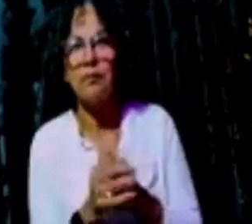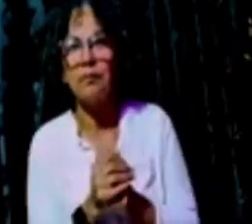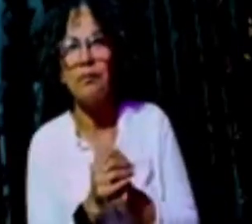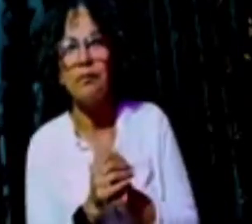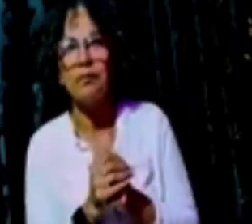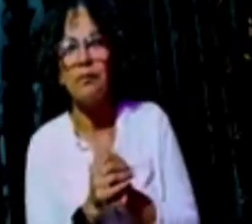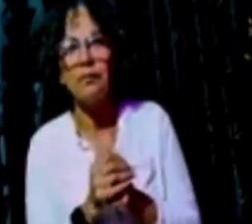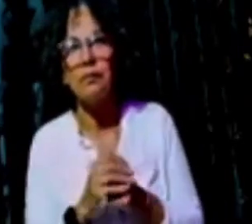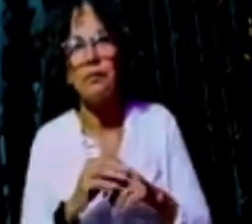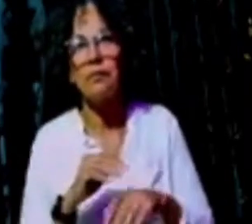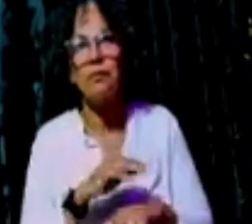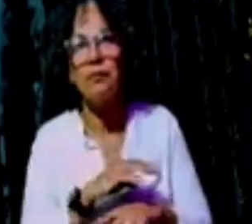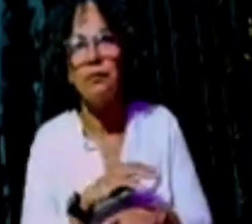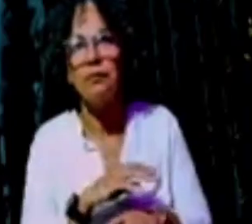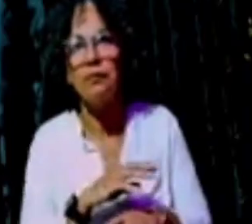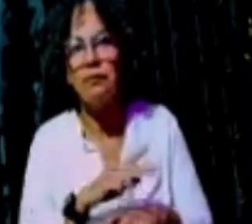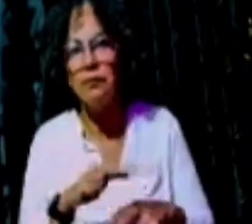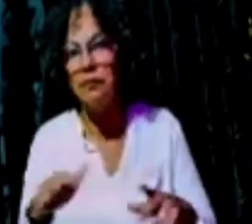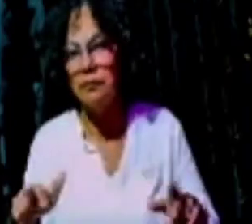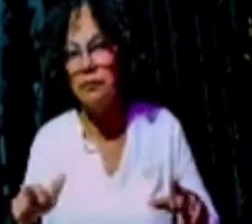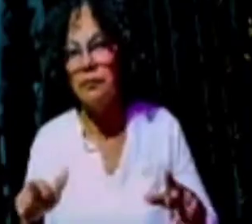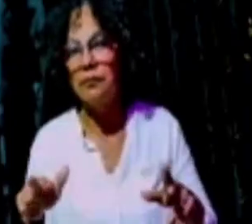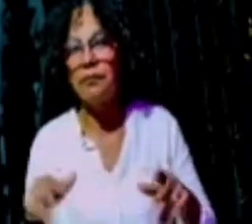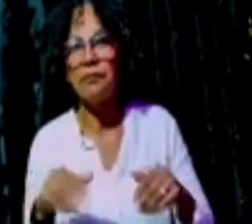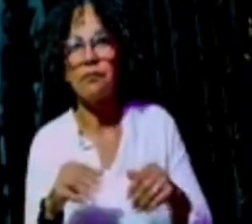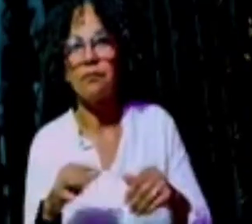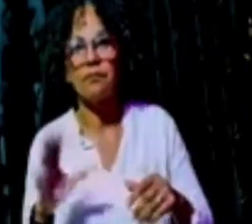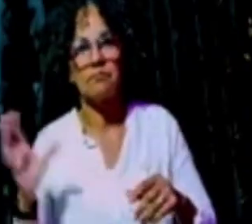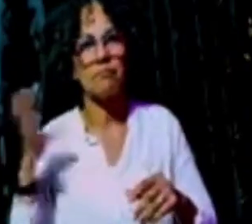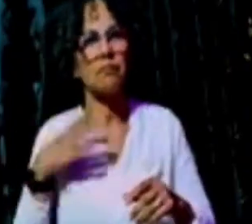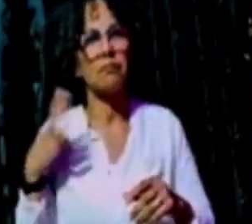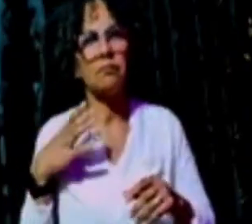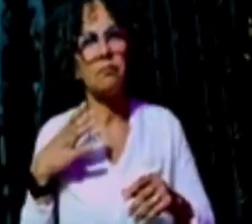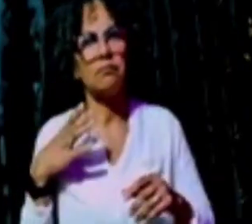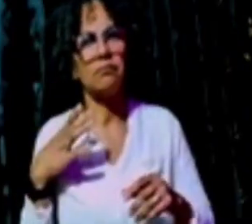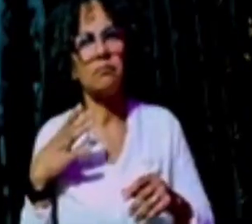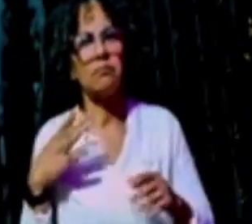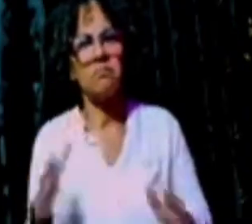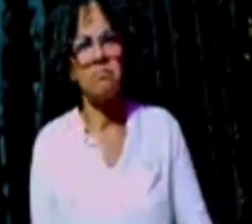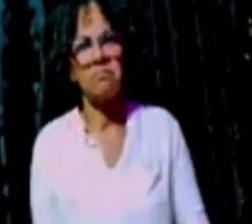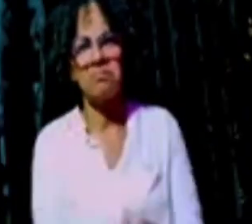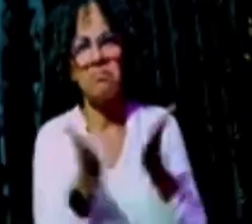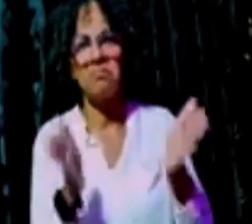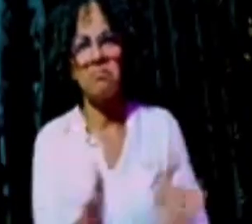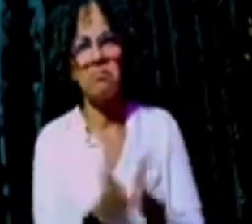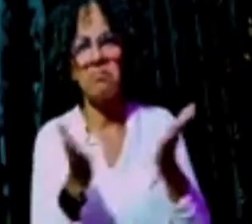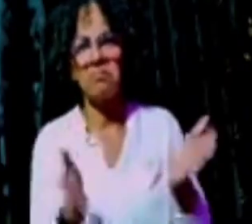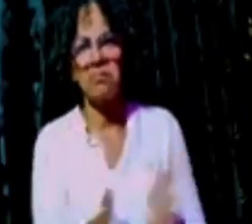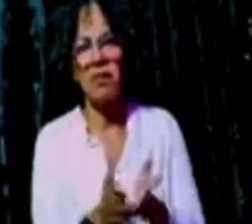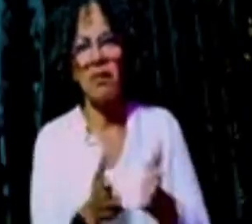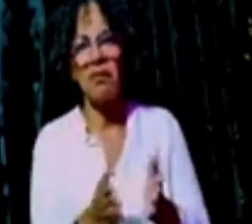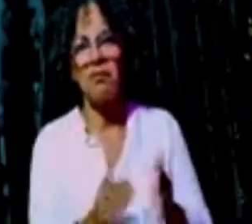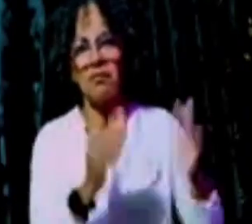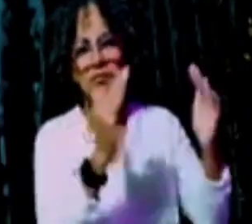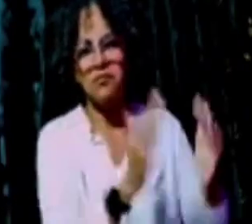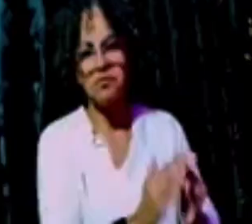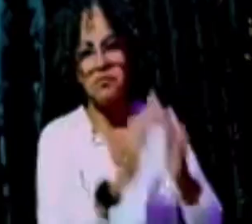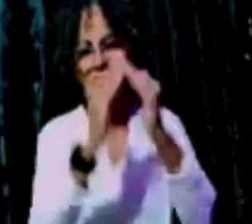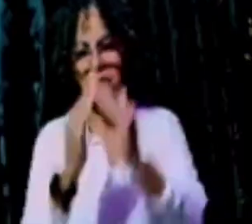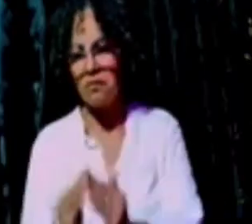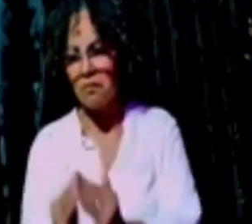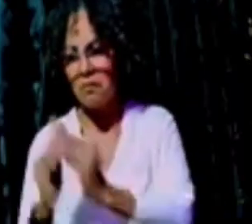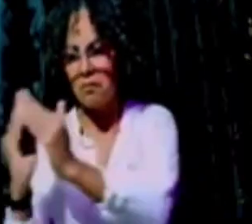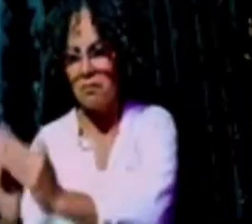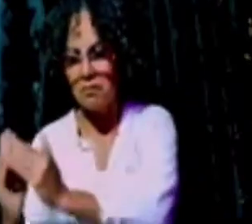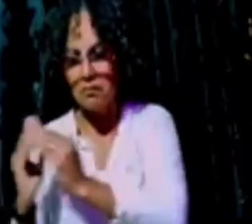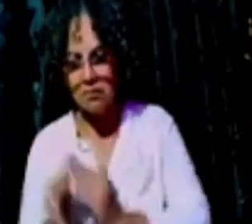tem o segmento dos mais ricos e os mais pobres, tem os ciganos, né? E os surdos estão